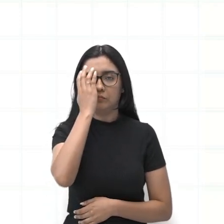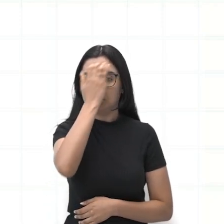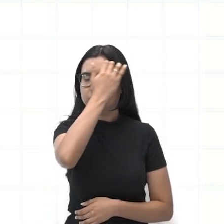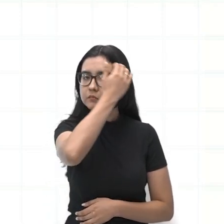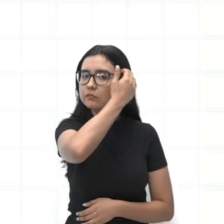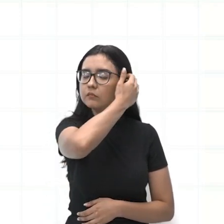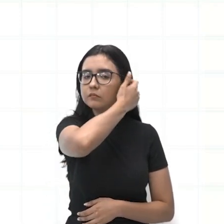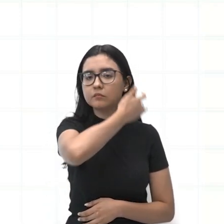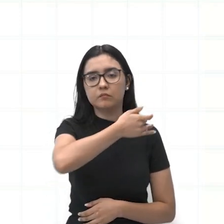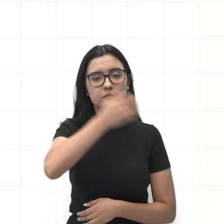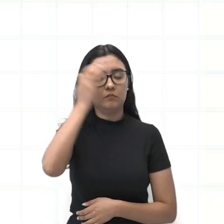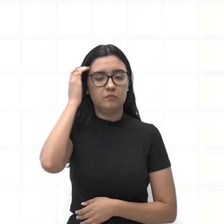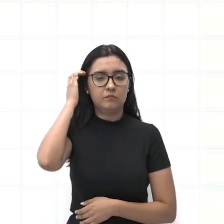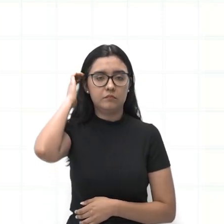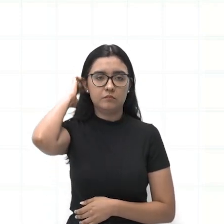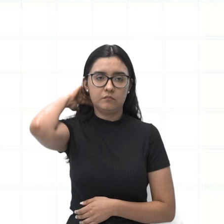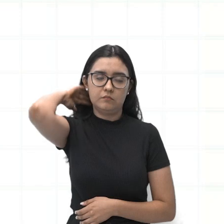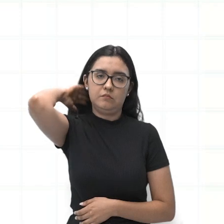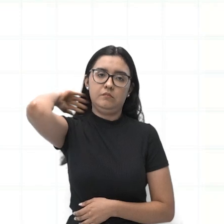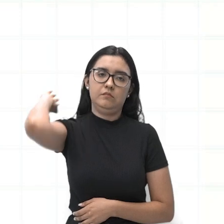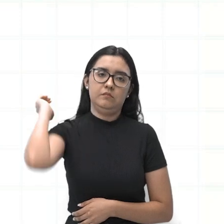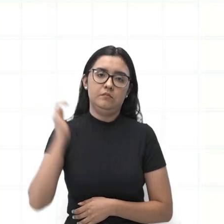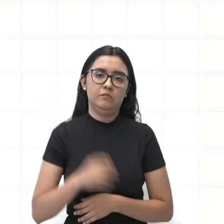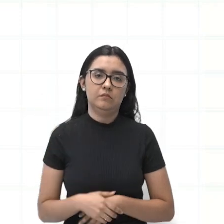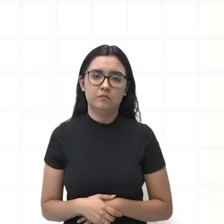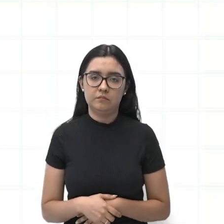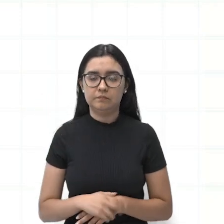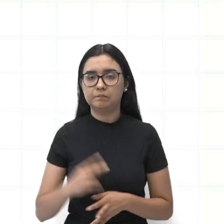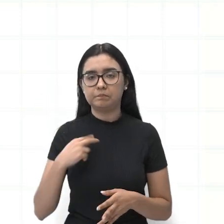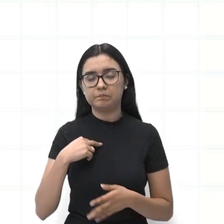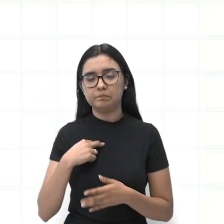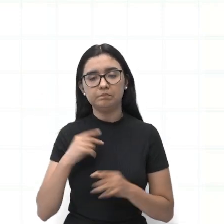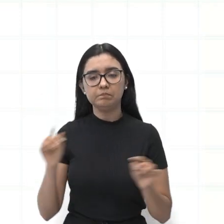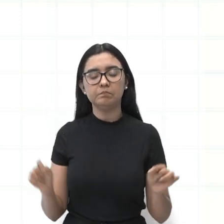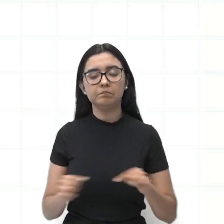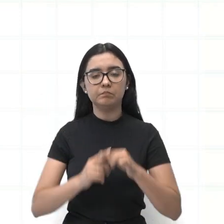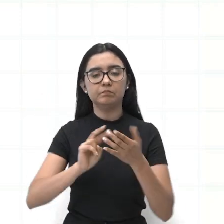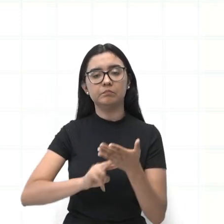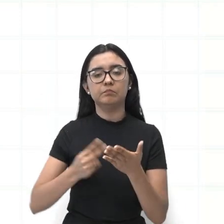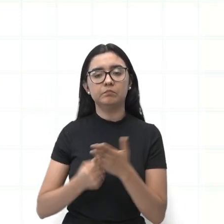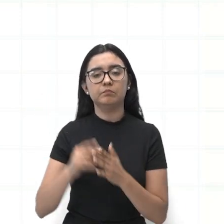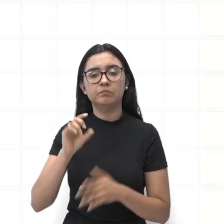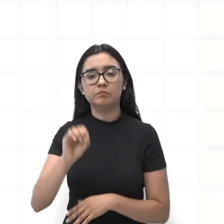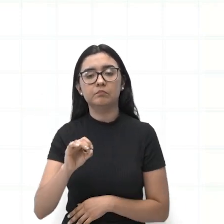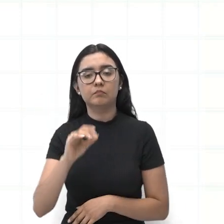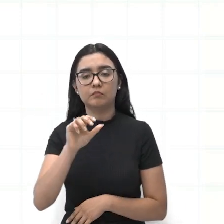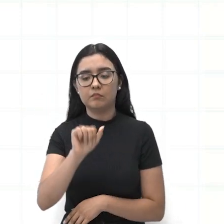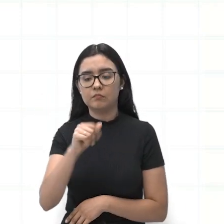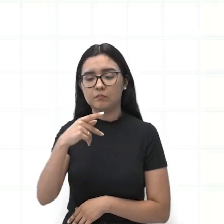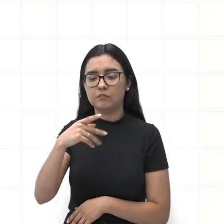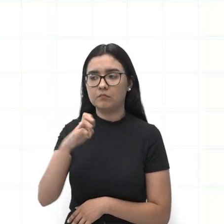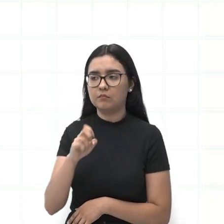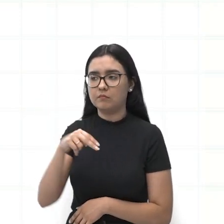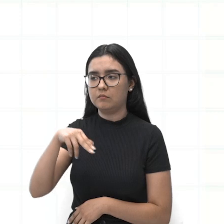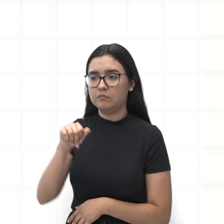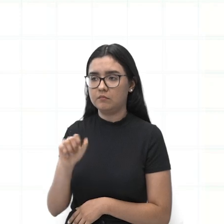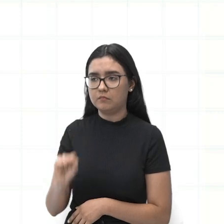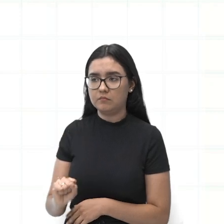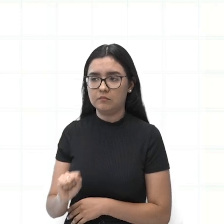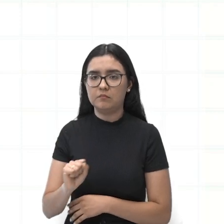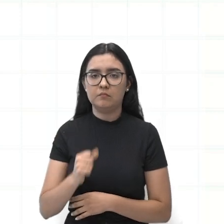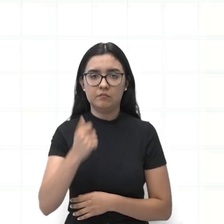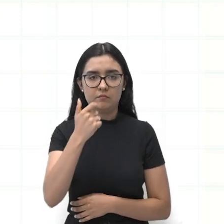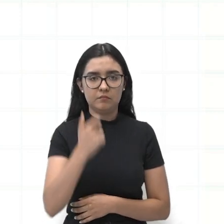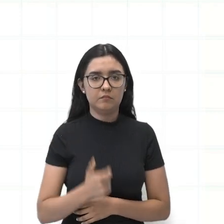sentido de justo, tá? Mas nesse caso aqui não. Ele não cabe essa tradução. É apenas. It's just me, é apenas